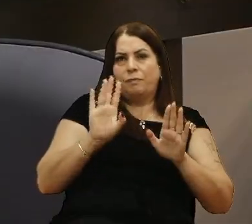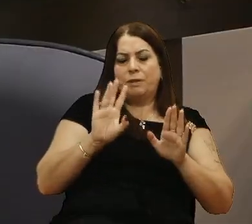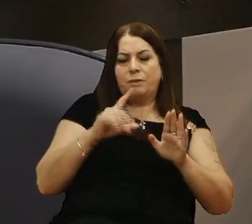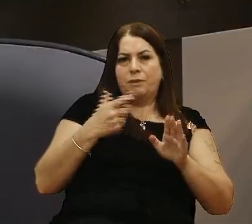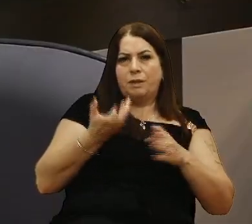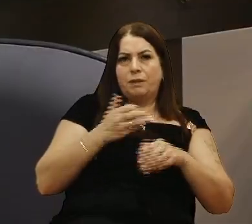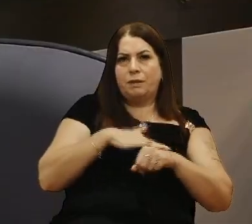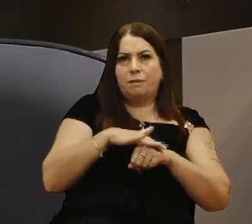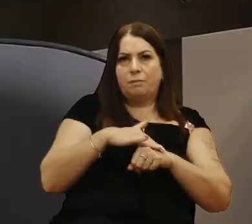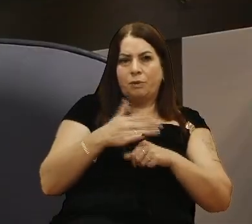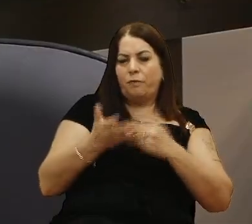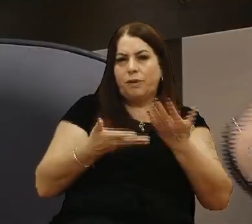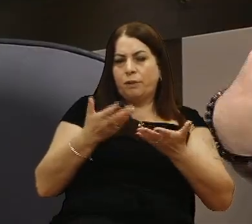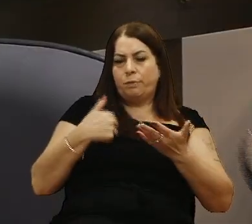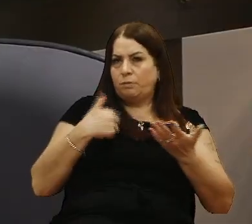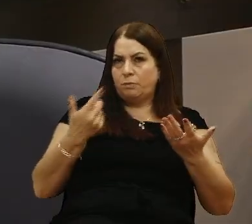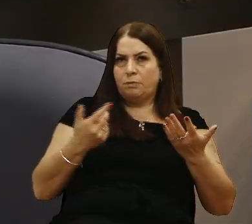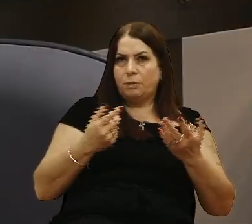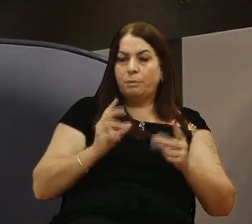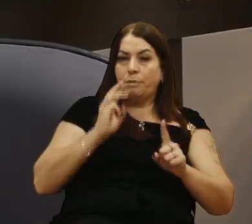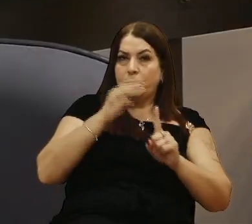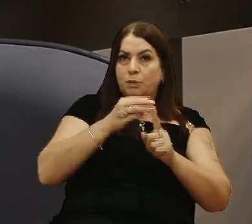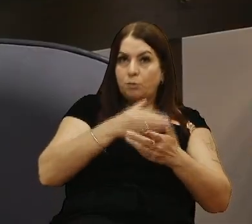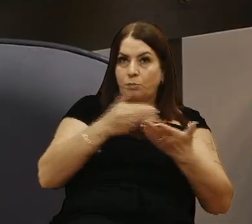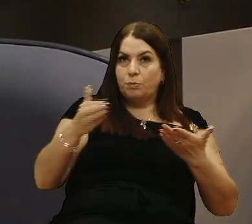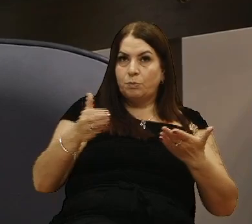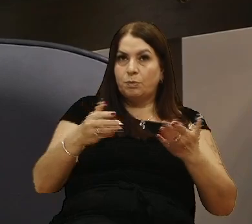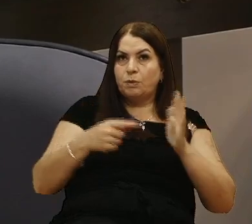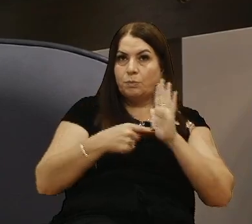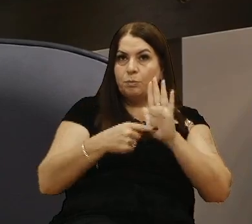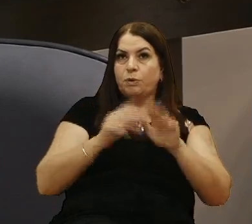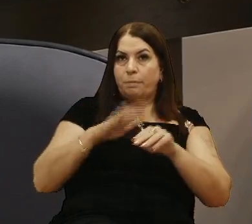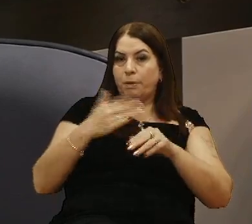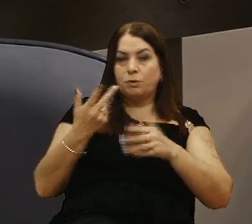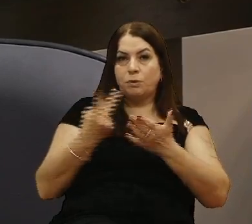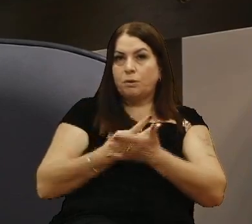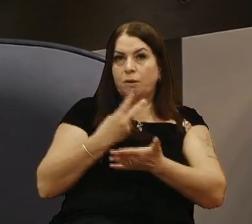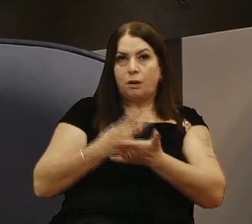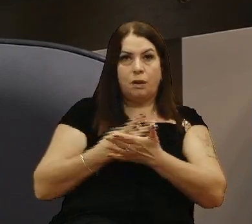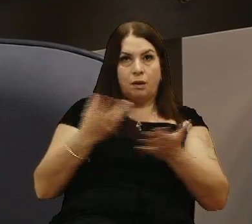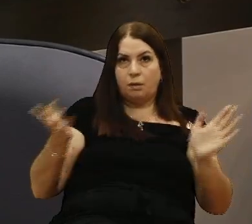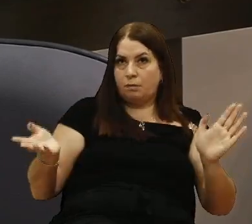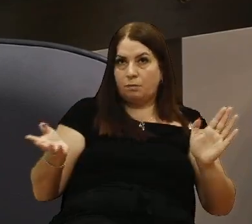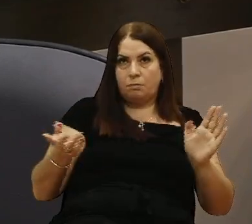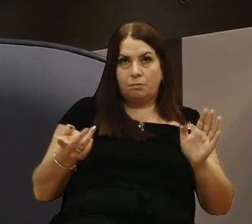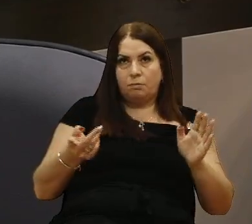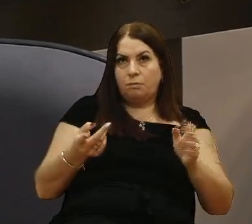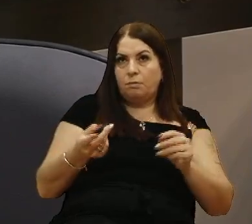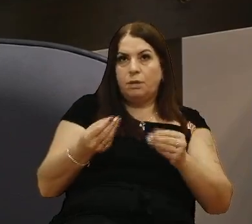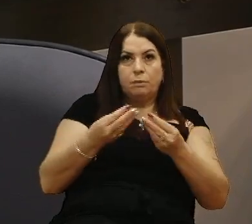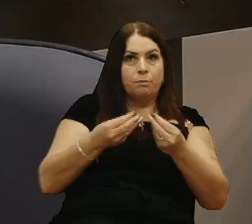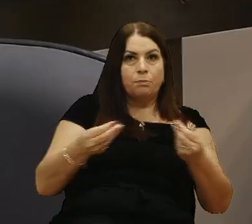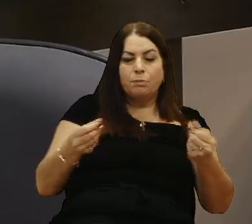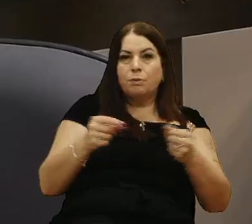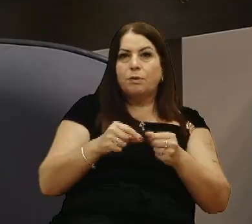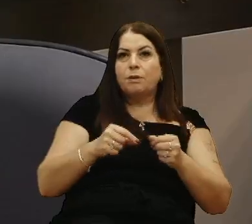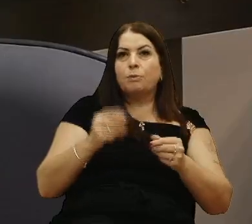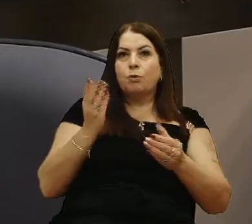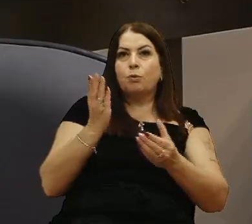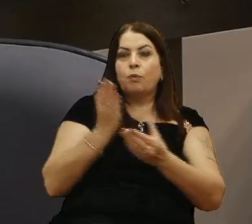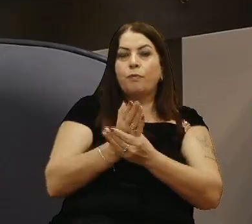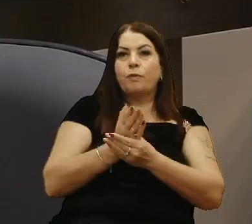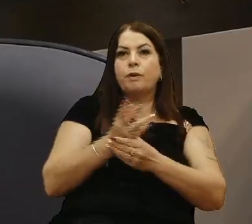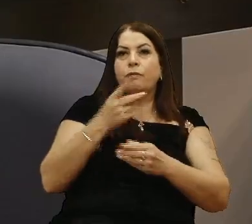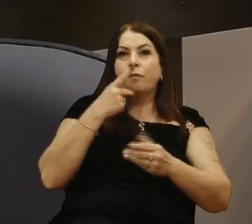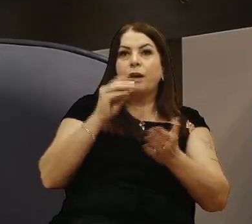atenda, eu já disse isso há um bom tempo. A minha missão, a partir de agora, é só expor cada vez mais as coisas erradas e desgastar esse governo que está me processando por falar